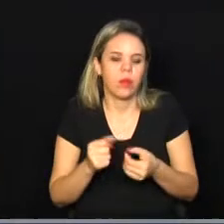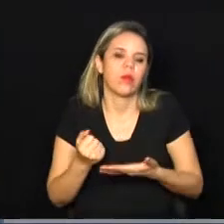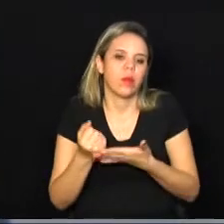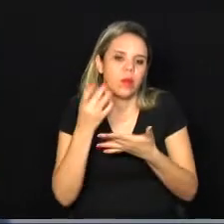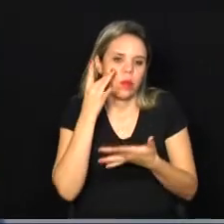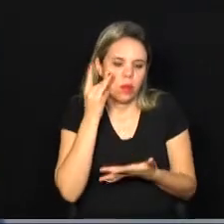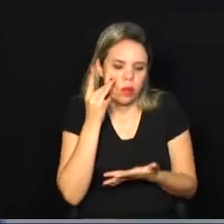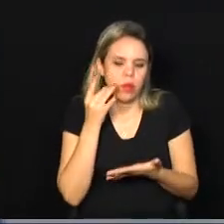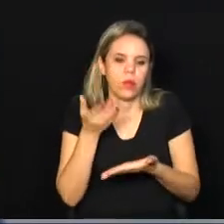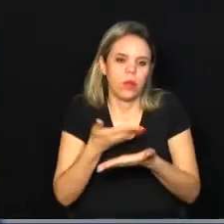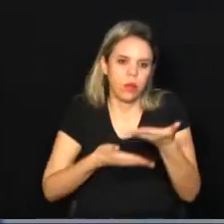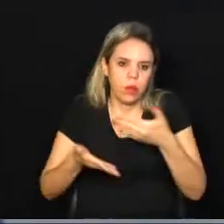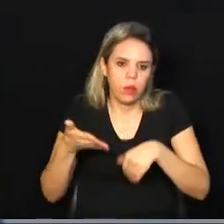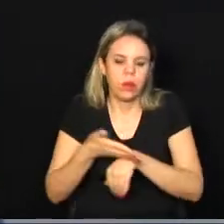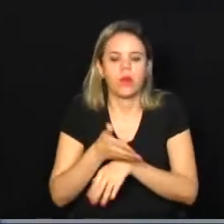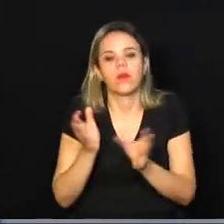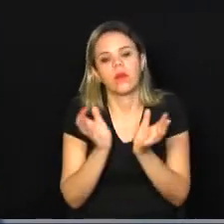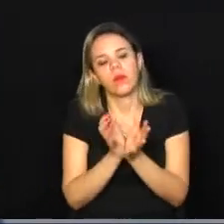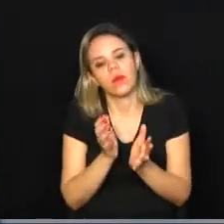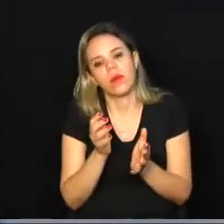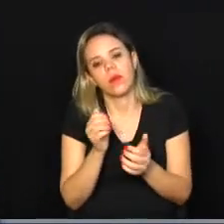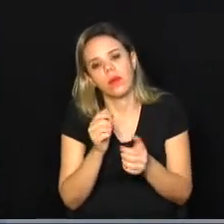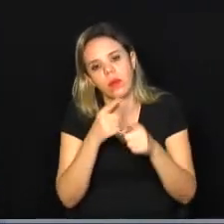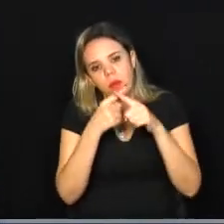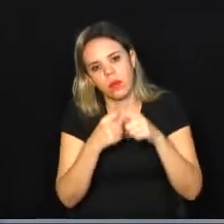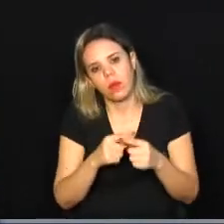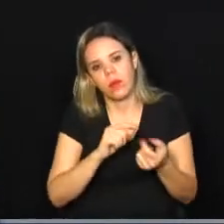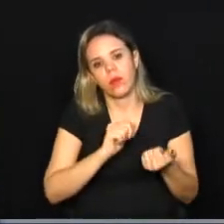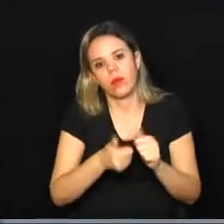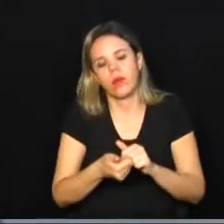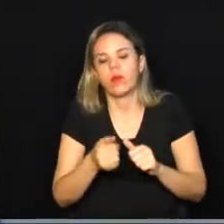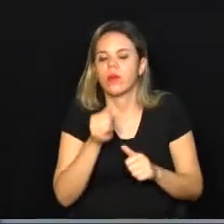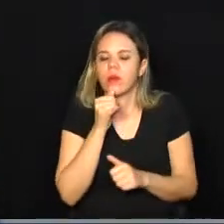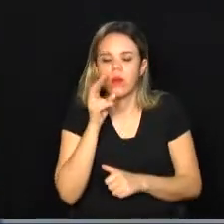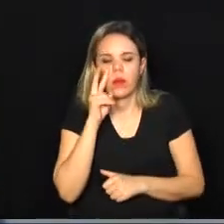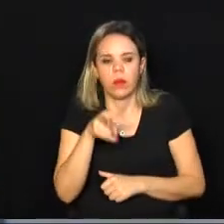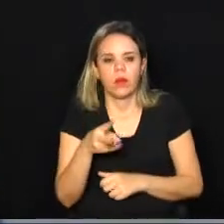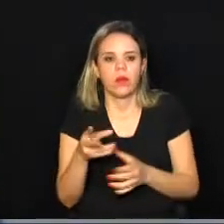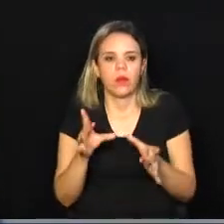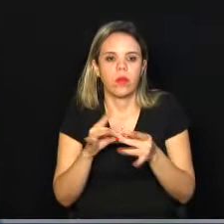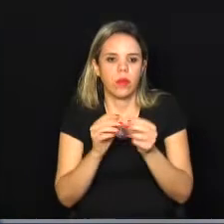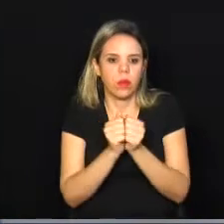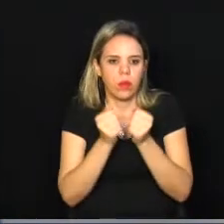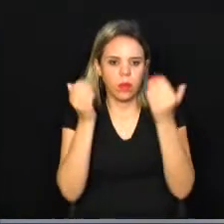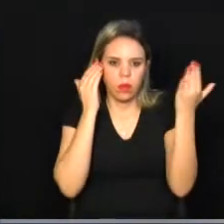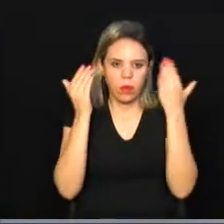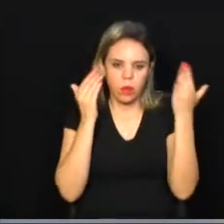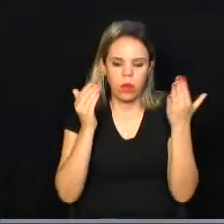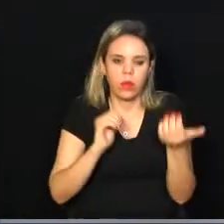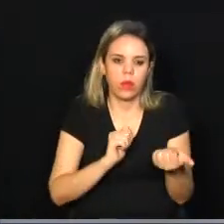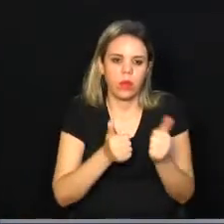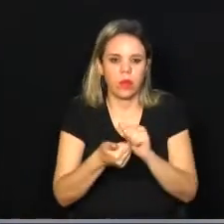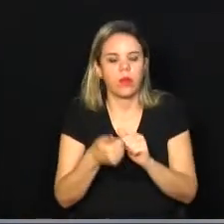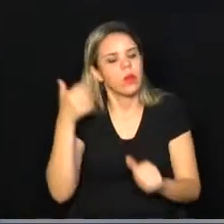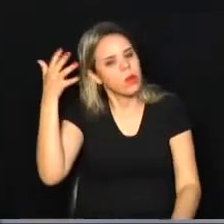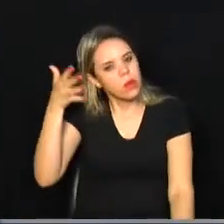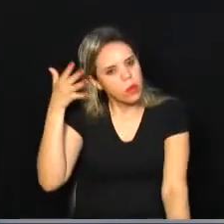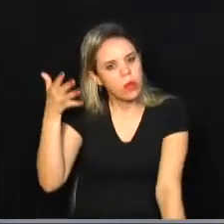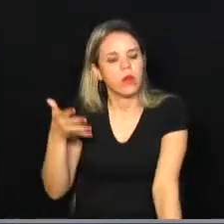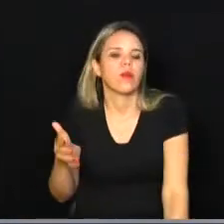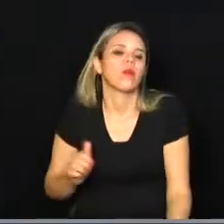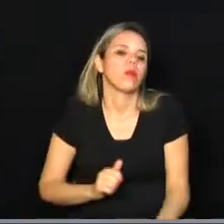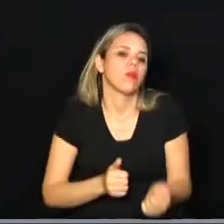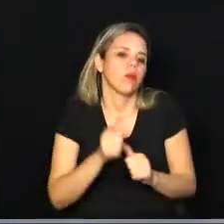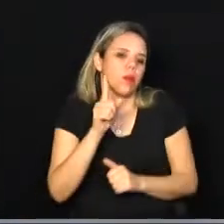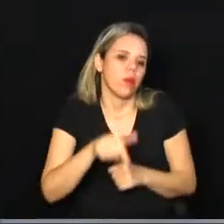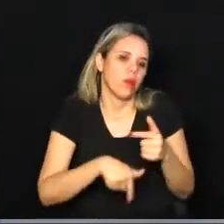presentes. O que eu vejo também é, junto com o psicólogo esportivo, o coach esportivo, é